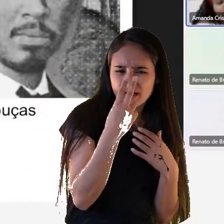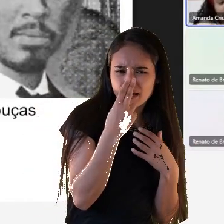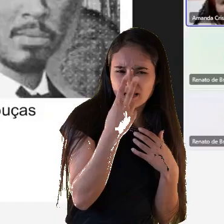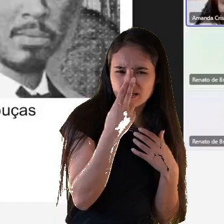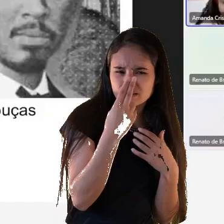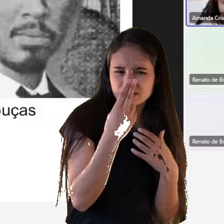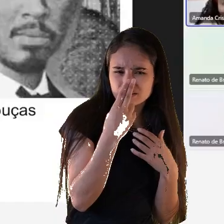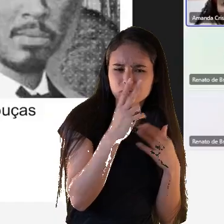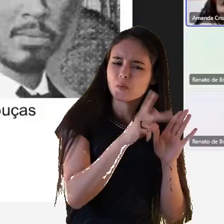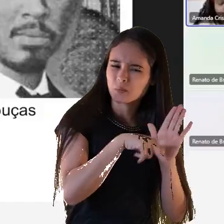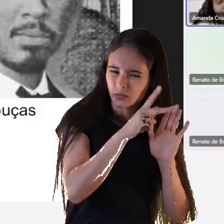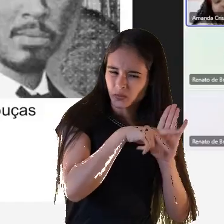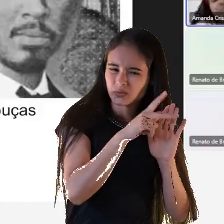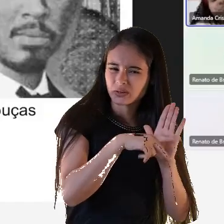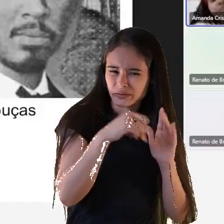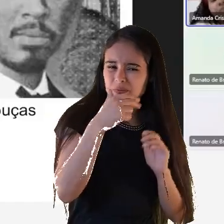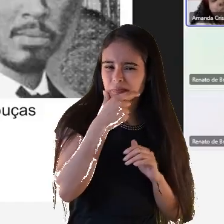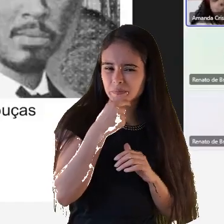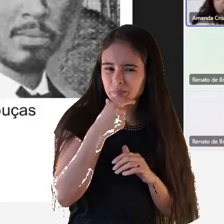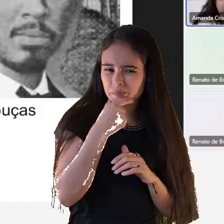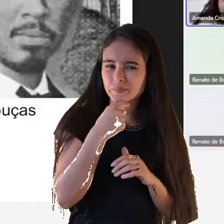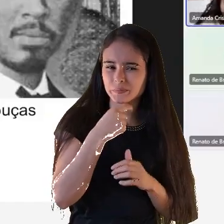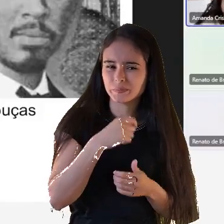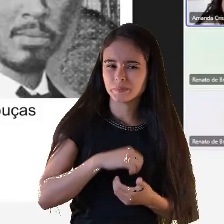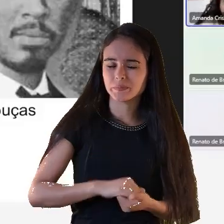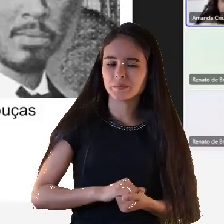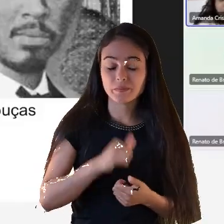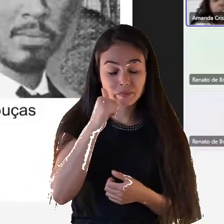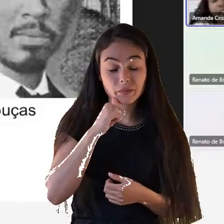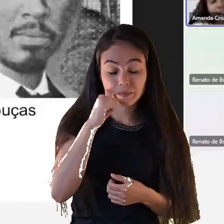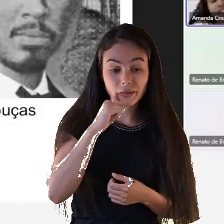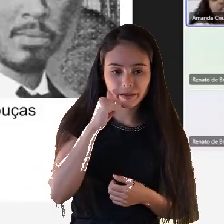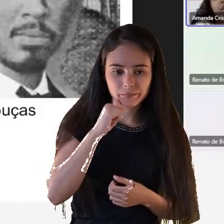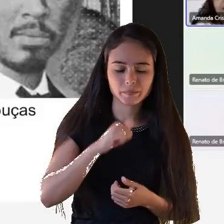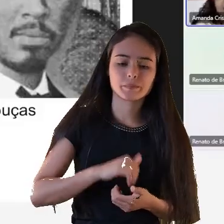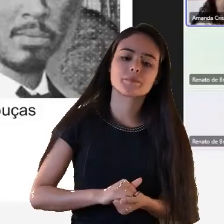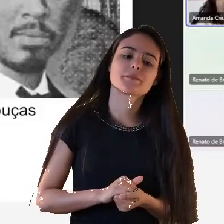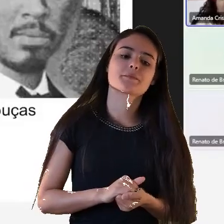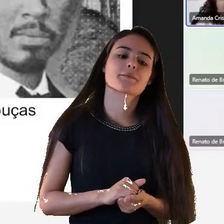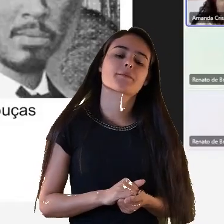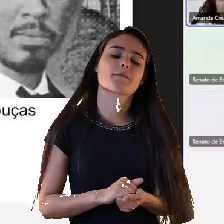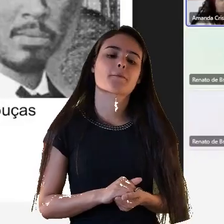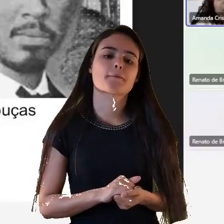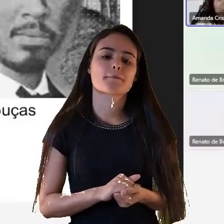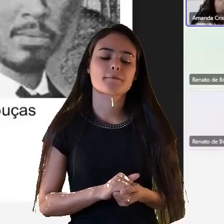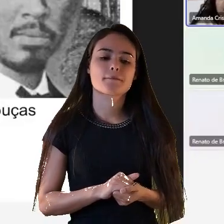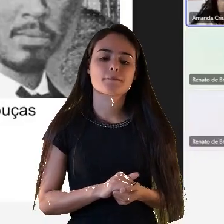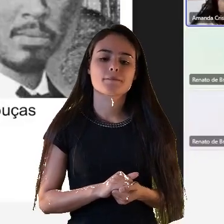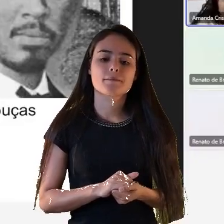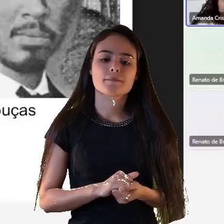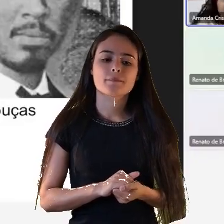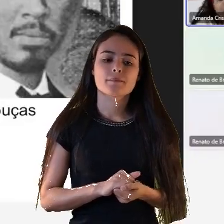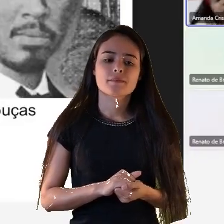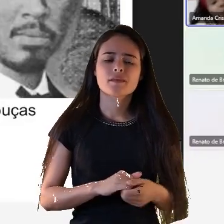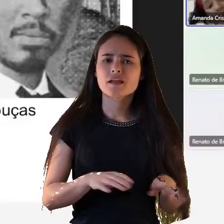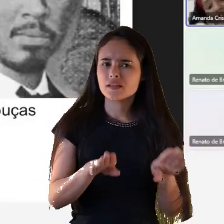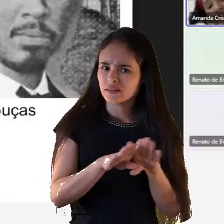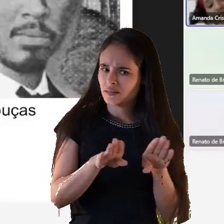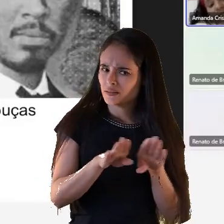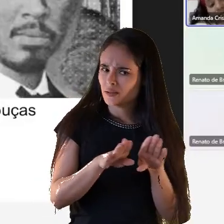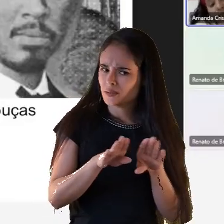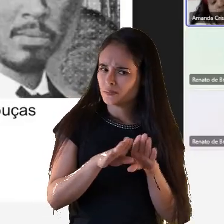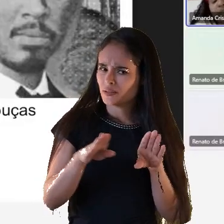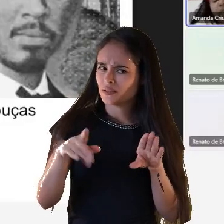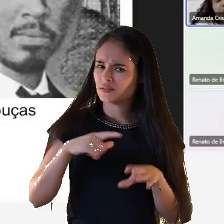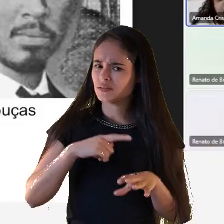a Enedina assinava, né? E existe também um podcast do Vidas Negras, não no